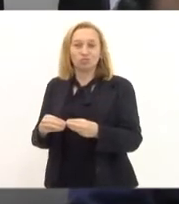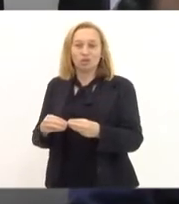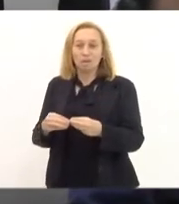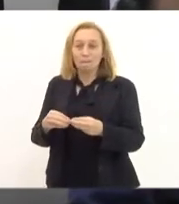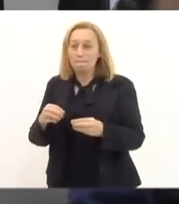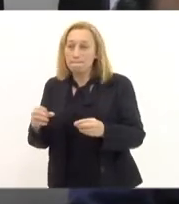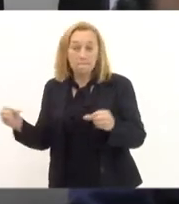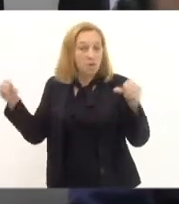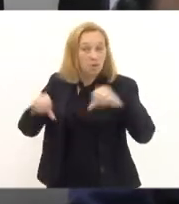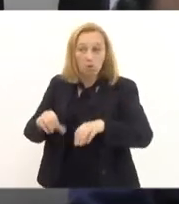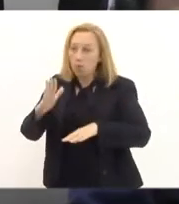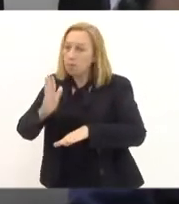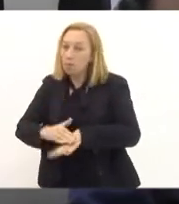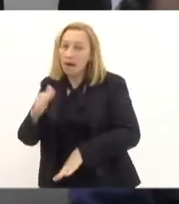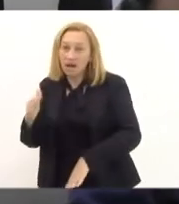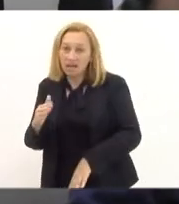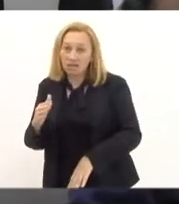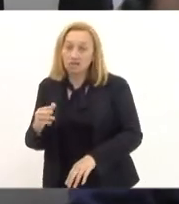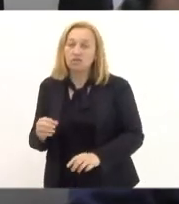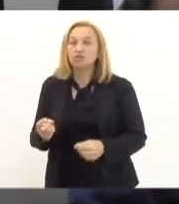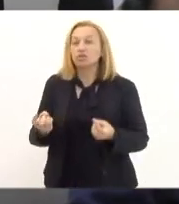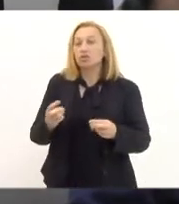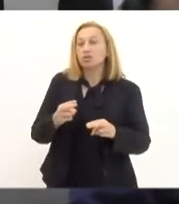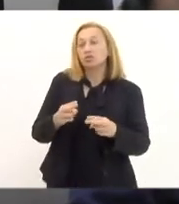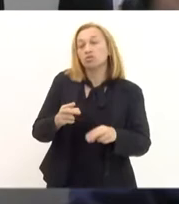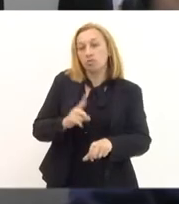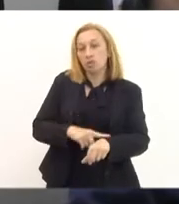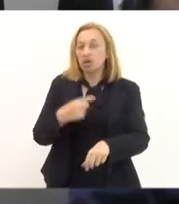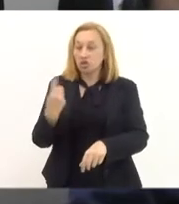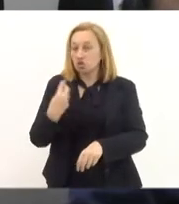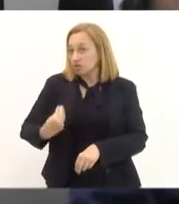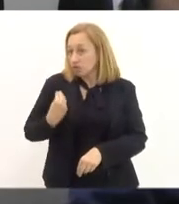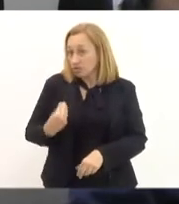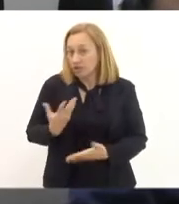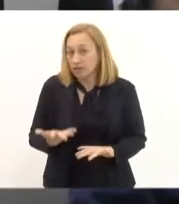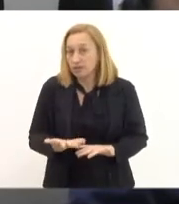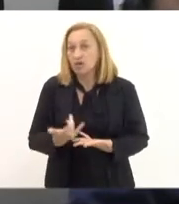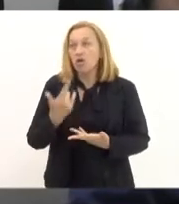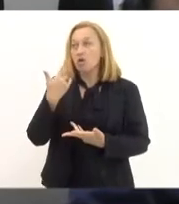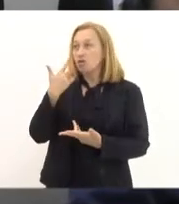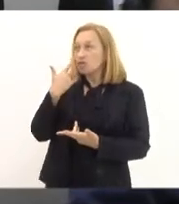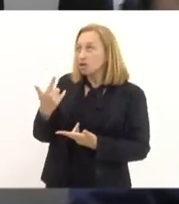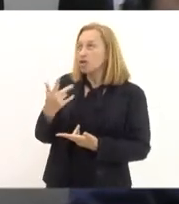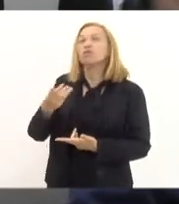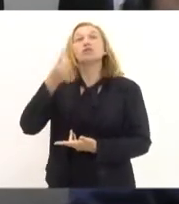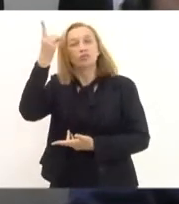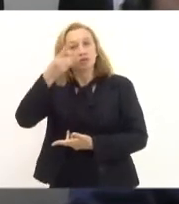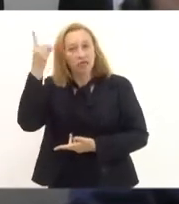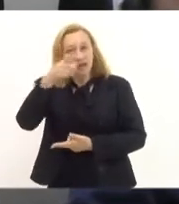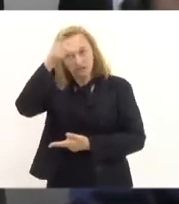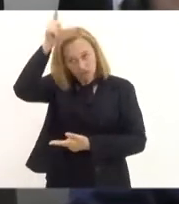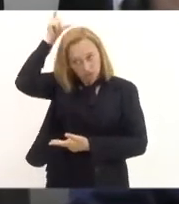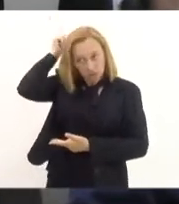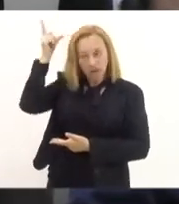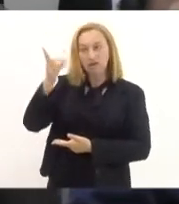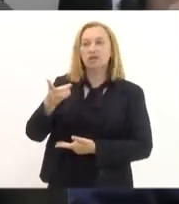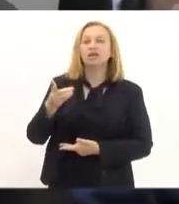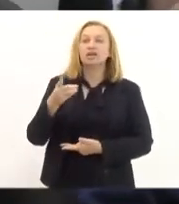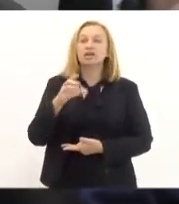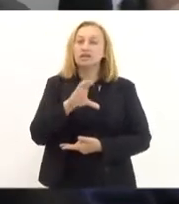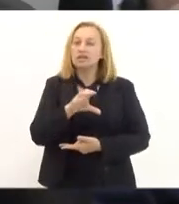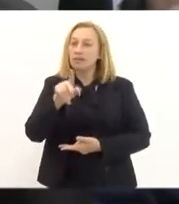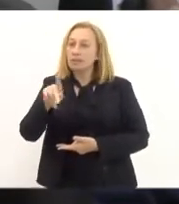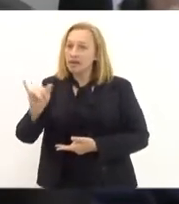agigantar um diante dessa situação que a gente tá vendo aqui é vivenciei com deputado nos pago na CPI da crise